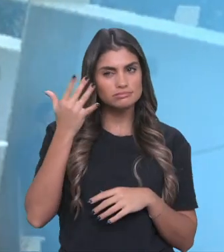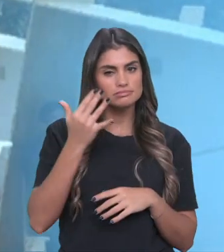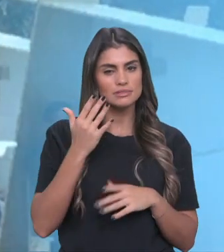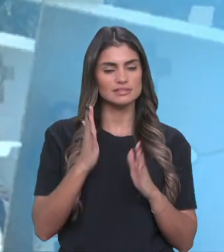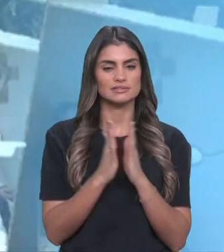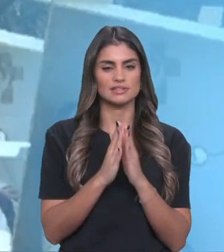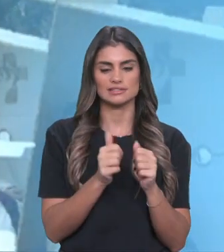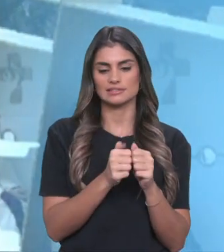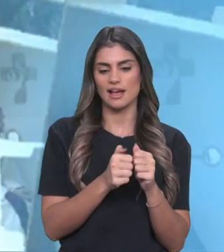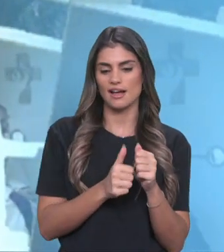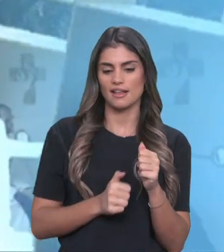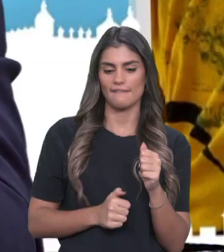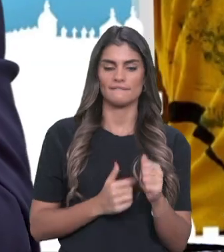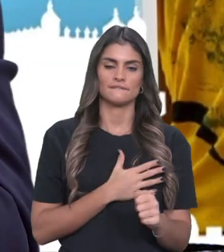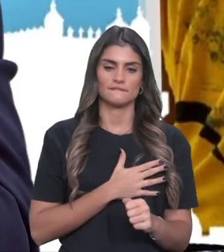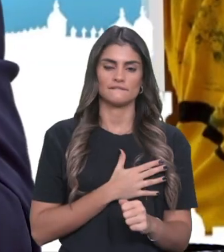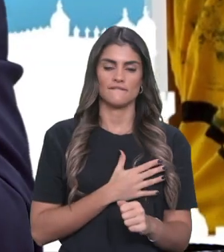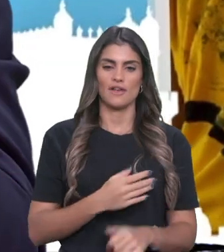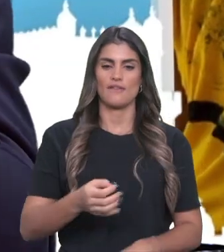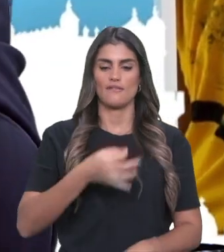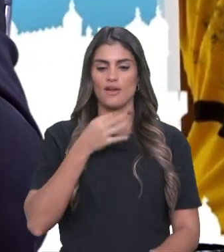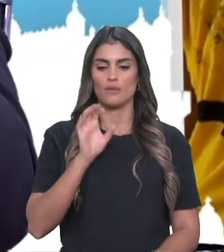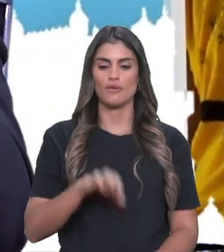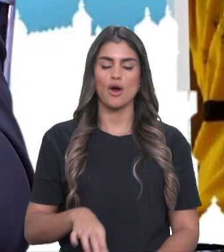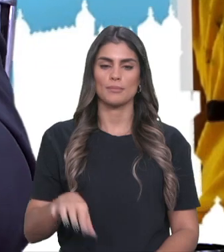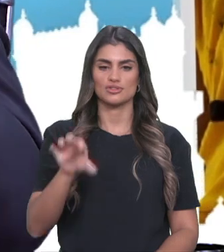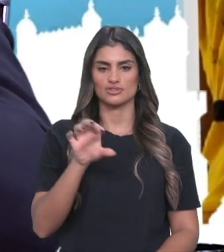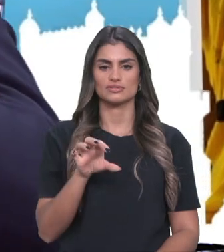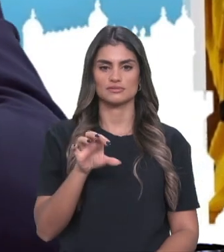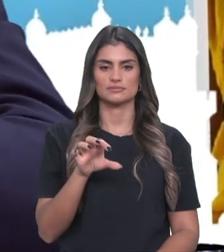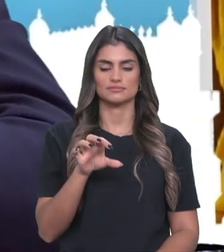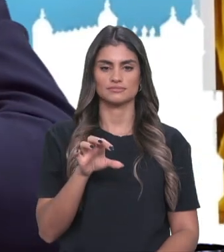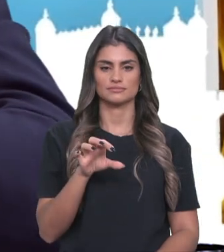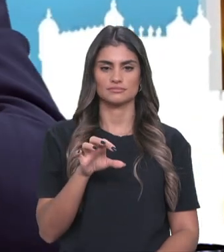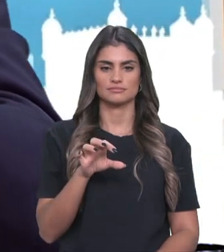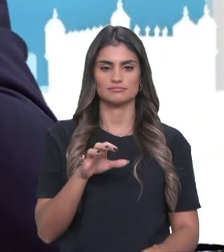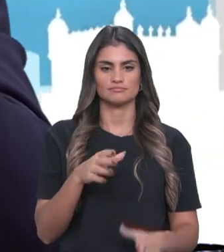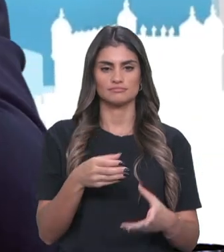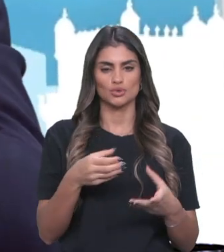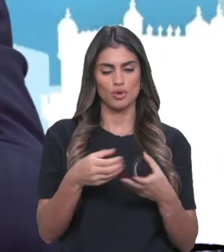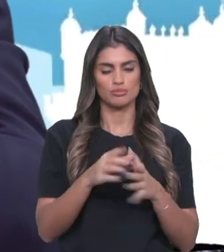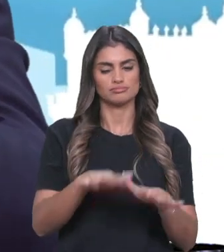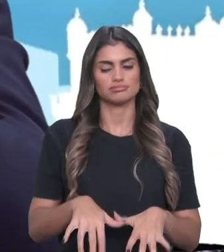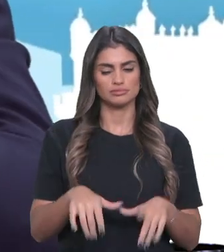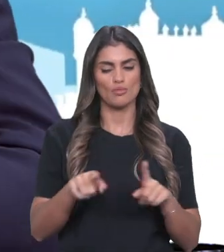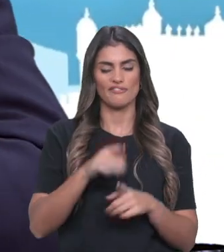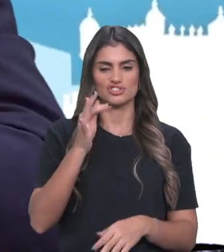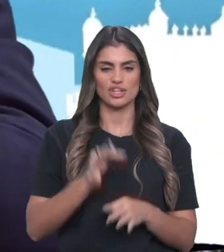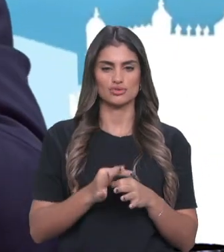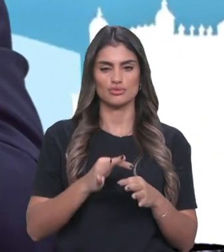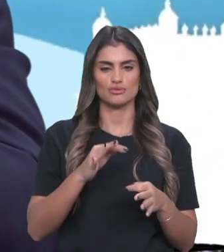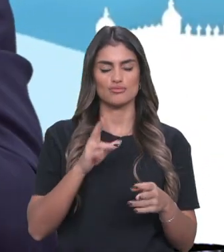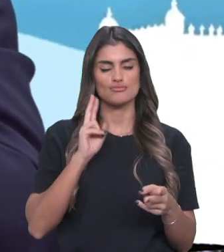a Eucaristia. E falo sobre formas de simpósio, de conferências, mas sobretudo de celebrações, de